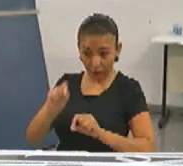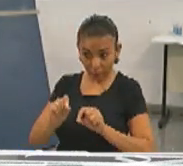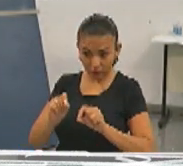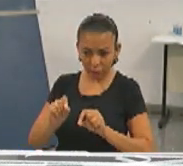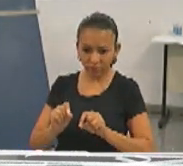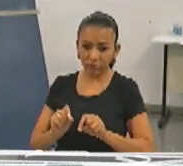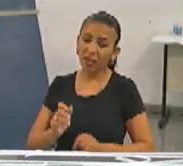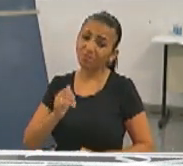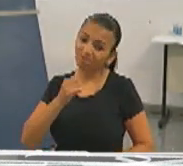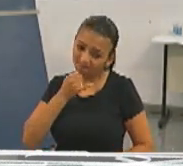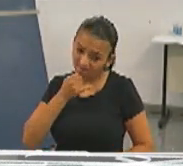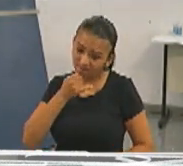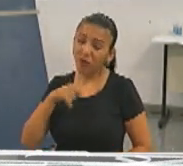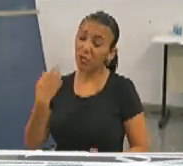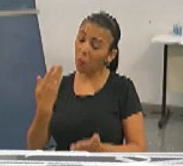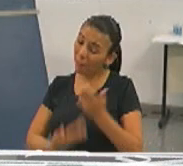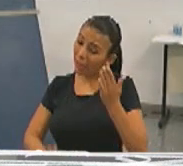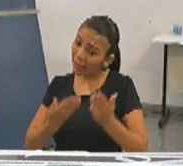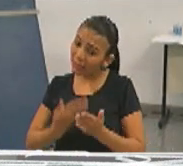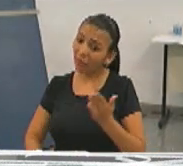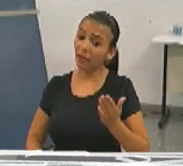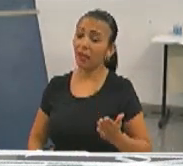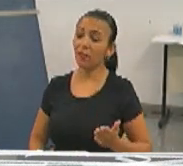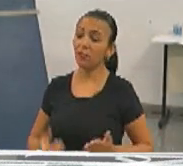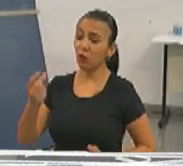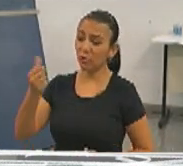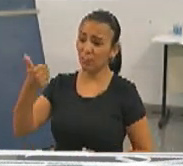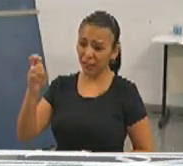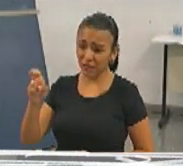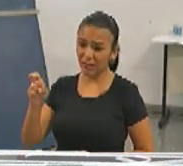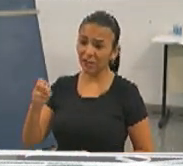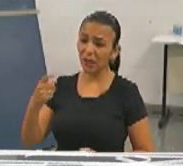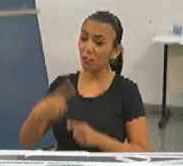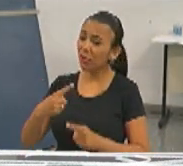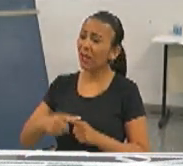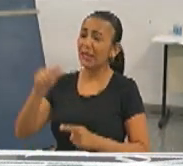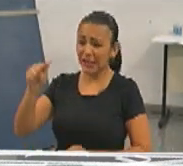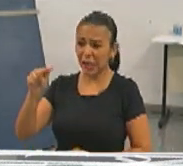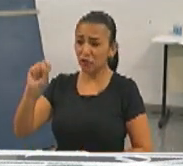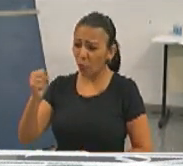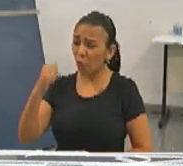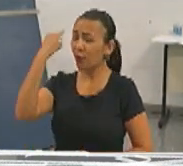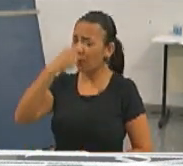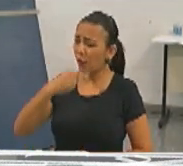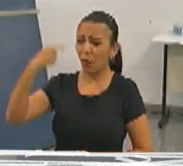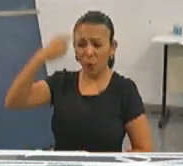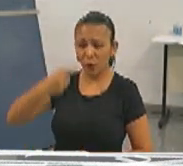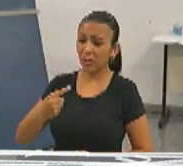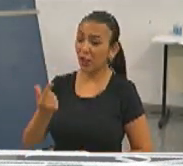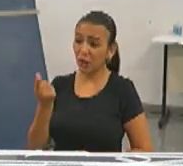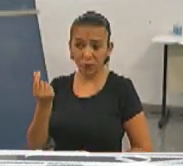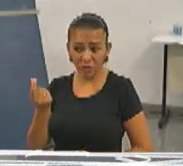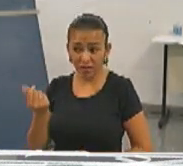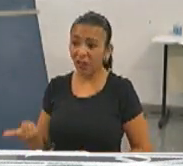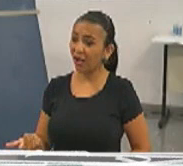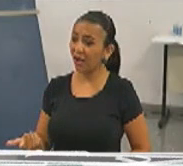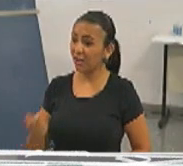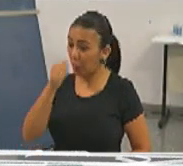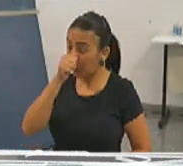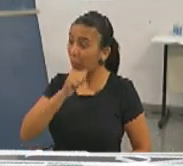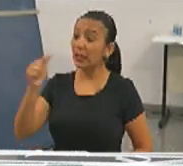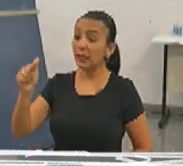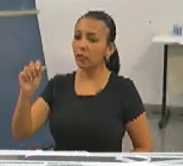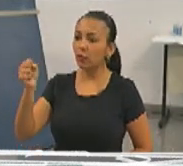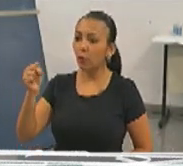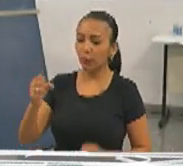infelizmente nós pegamos a gestão em 2015, que nós estávamos com 7 ou 8 obras inacabadas, e o dinheiro para essas obras inacabadas veio agora no fim